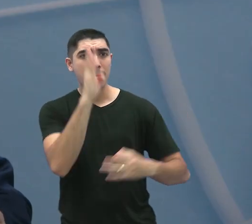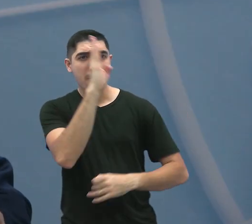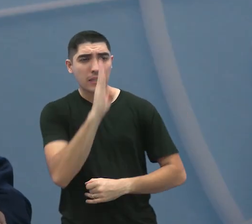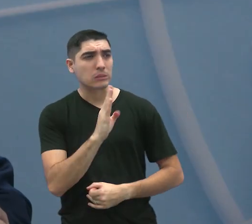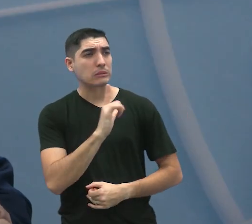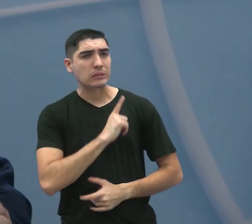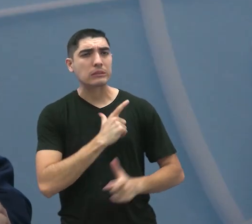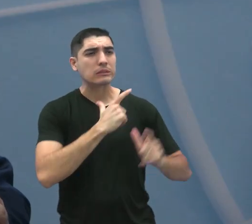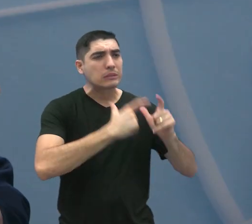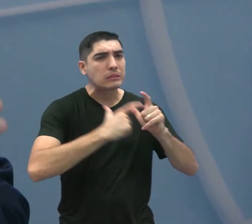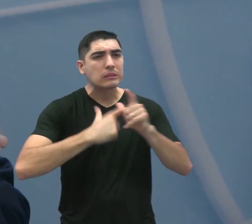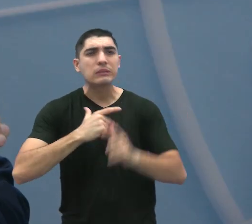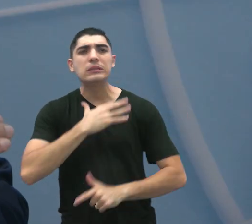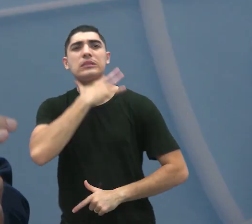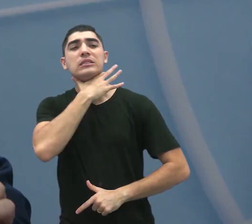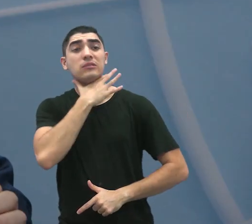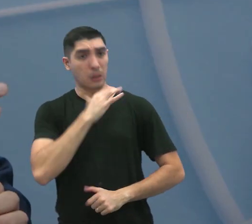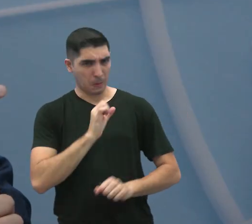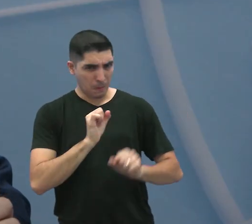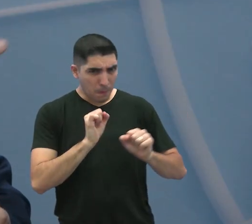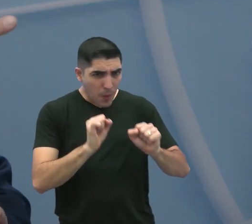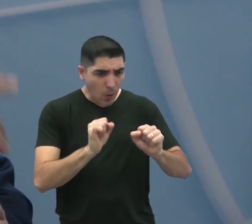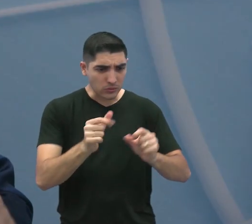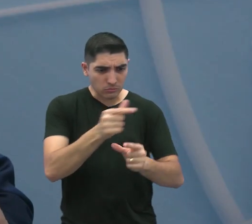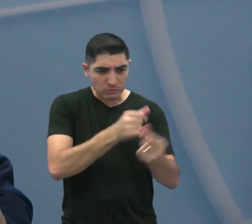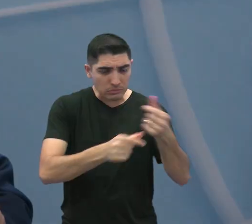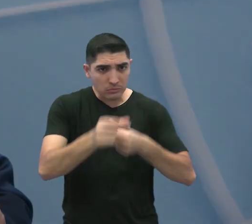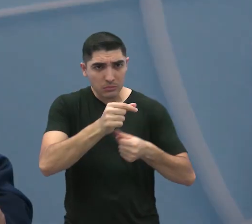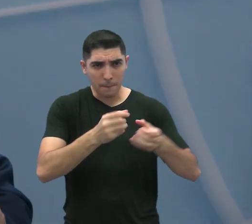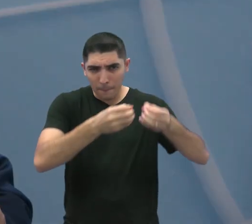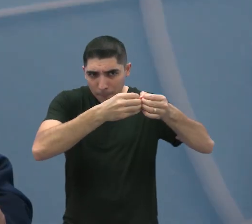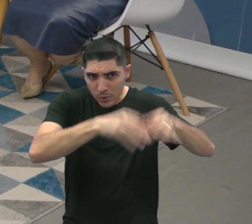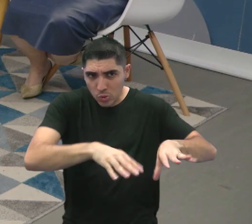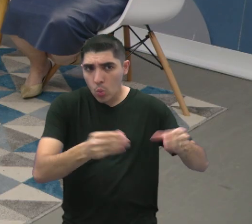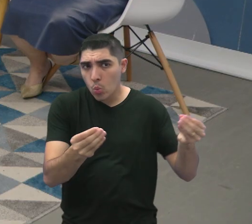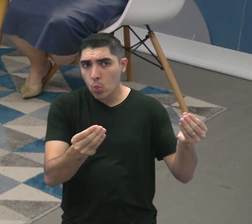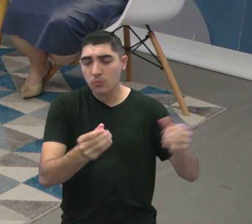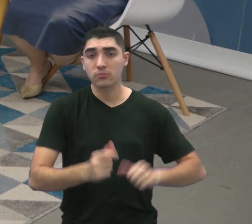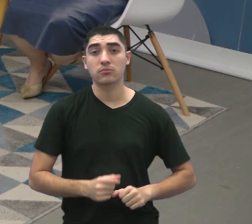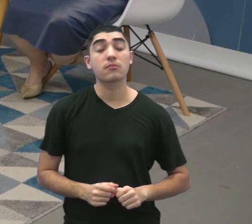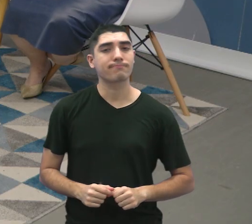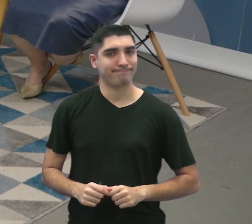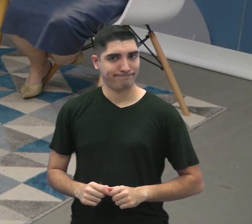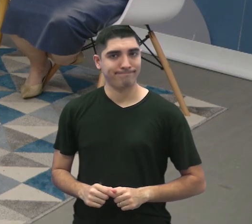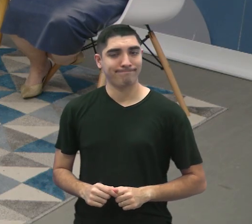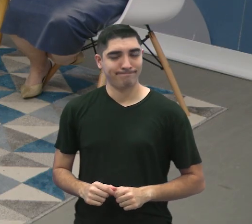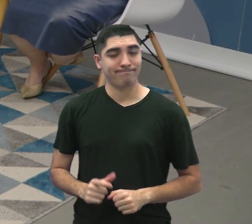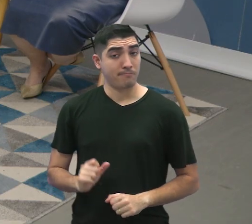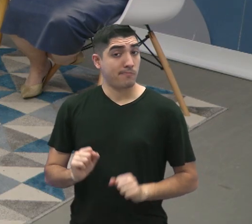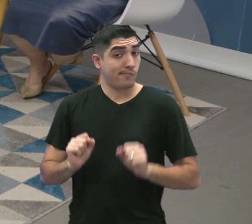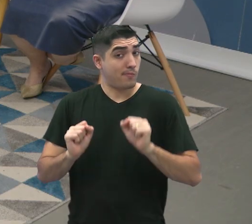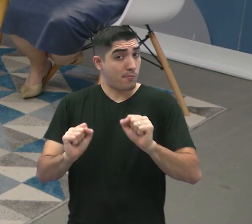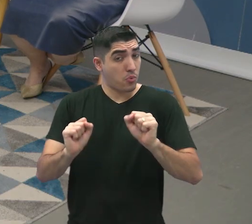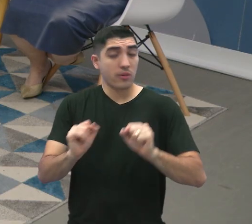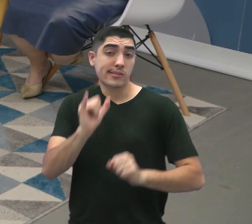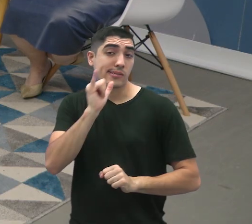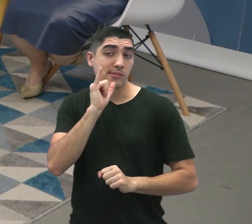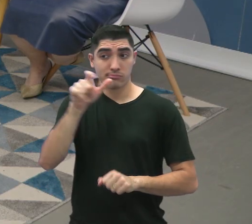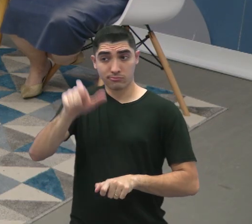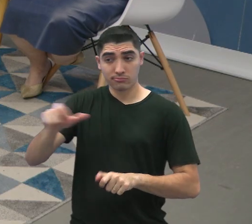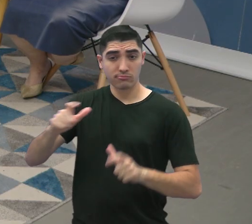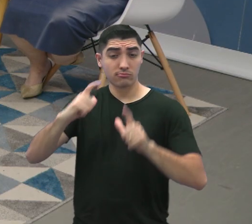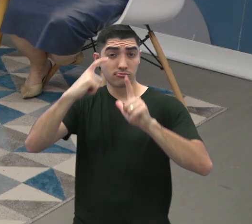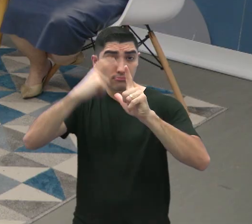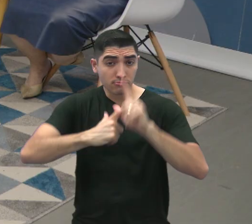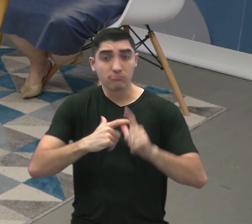pode impactar, né, no crescimento econômico, de que forma? Não tenha dúvida, você está tá endividado,